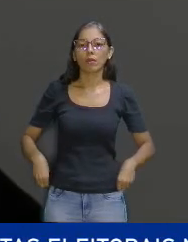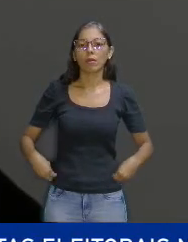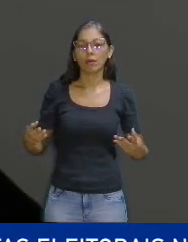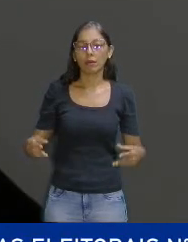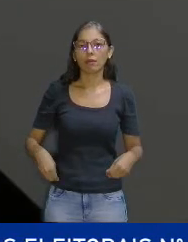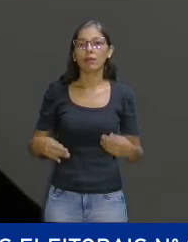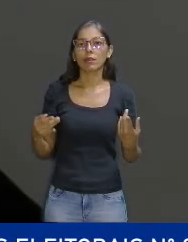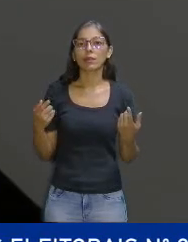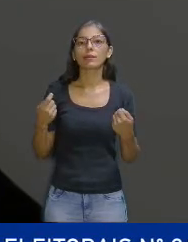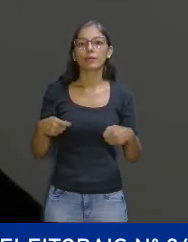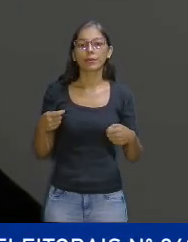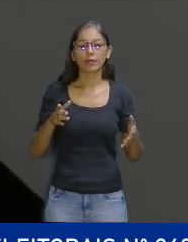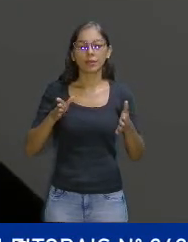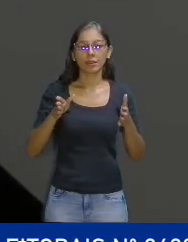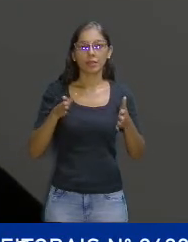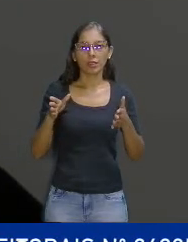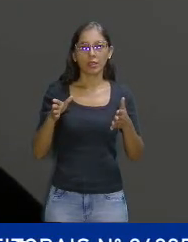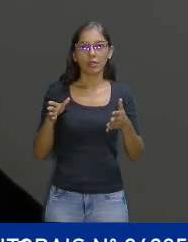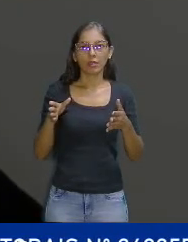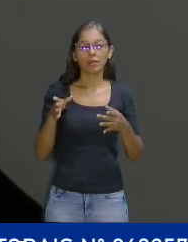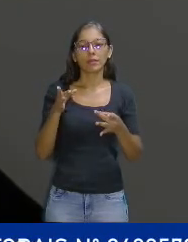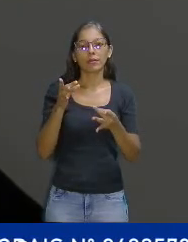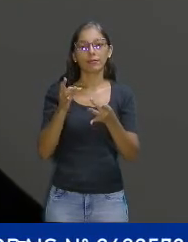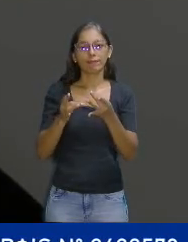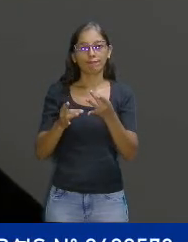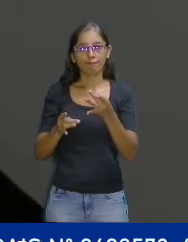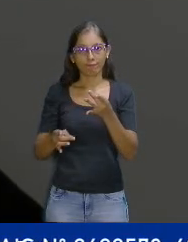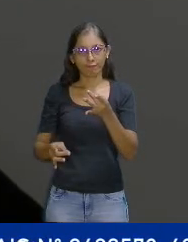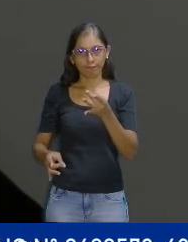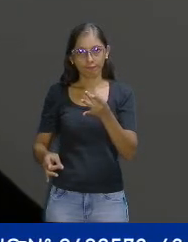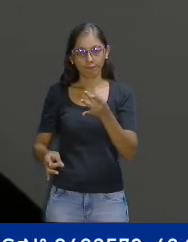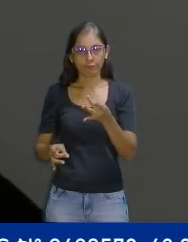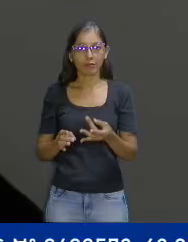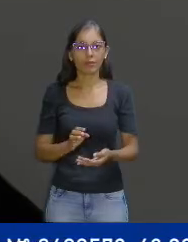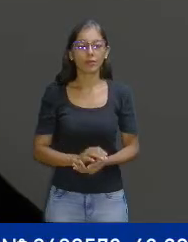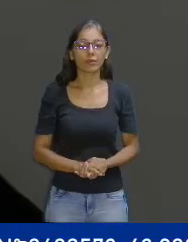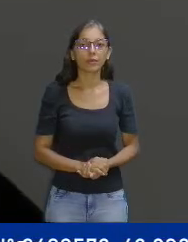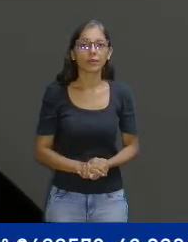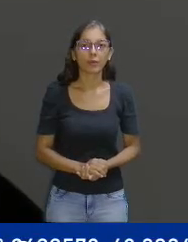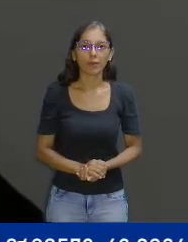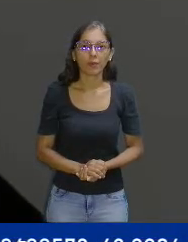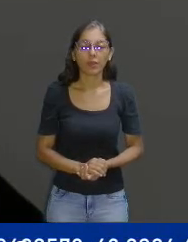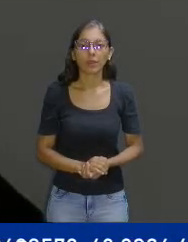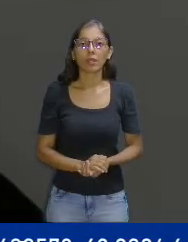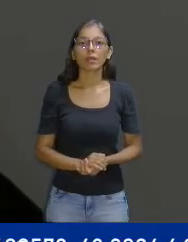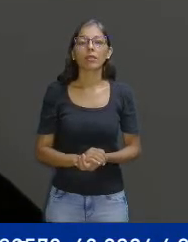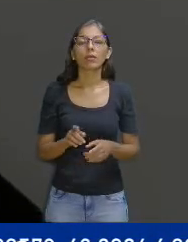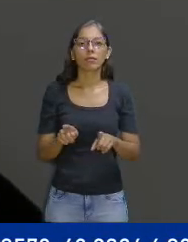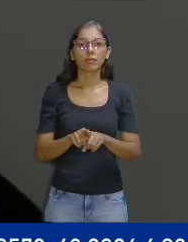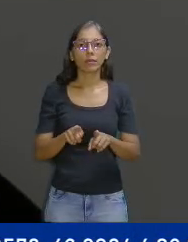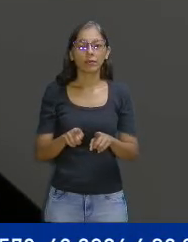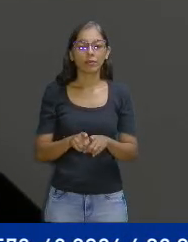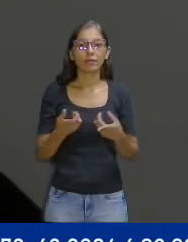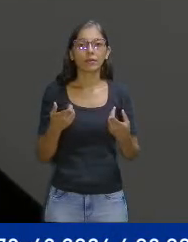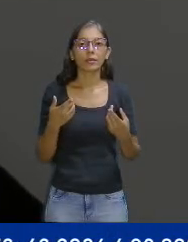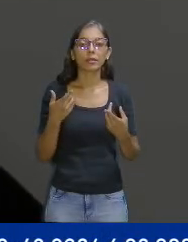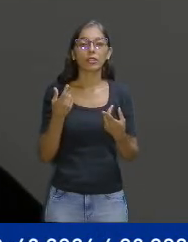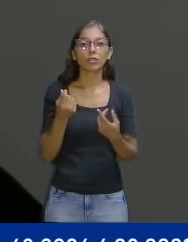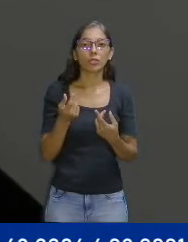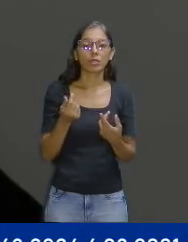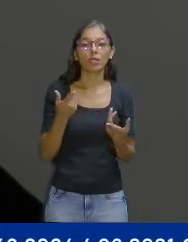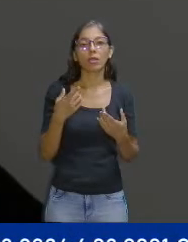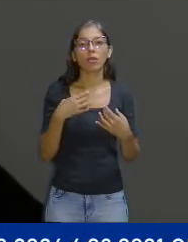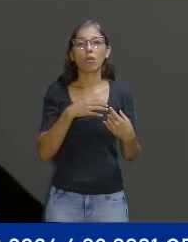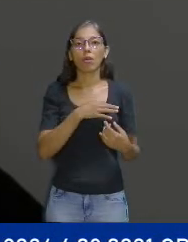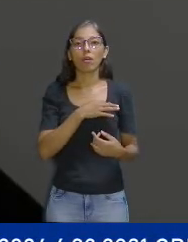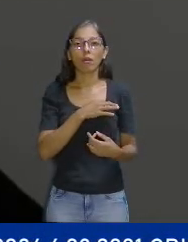realizadas no curso da campanha, não excluídas das obrigações, as doações e as despesas estimáveis em dinheiro.